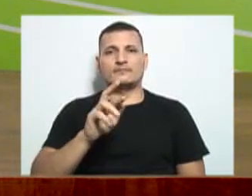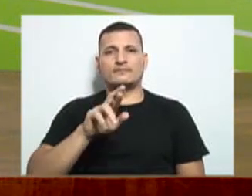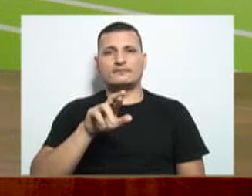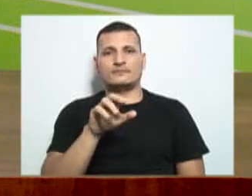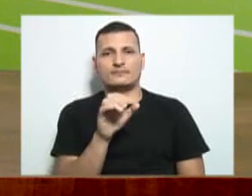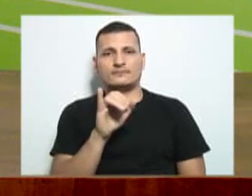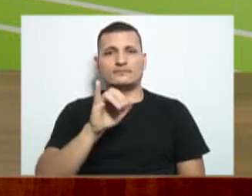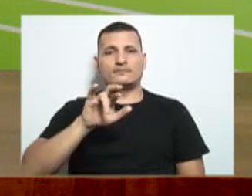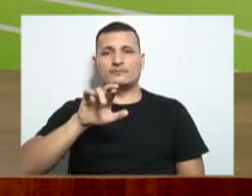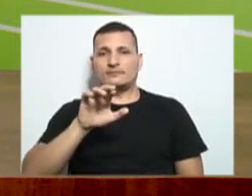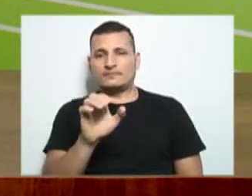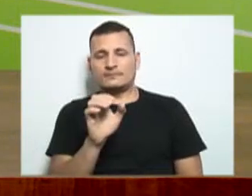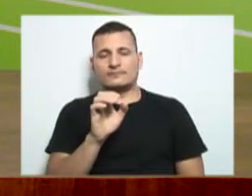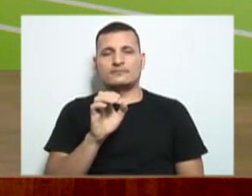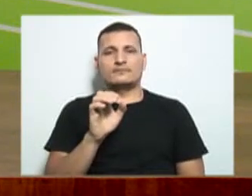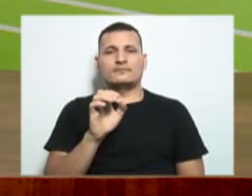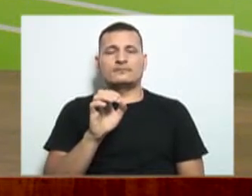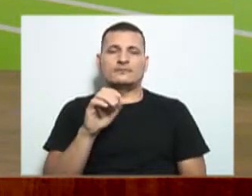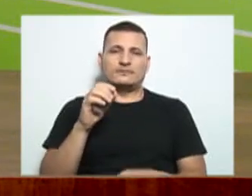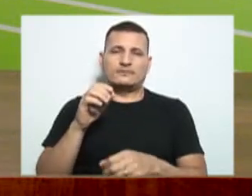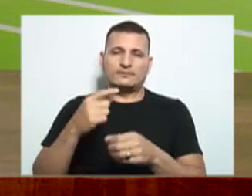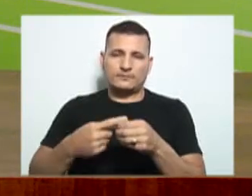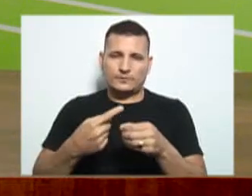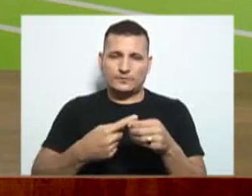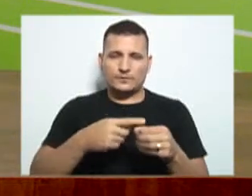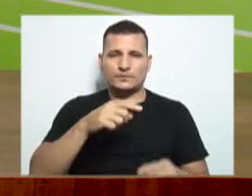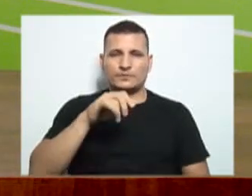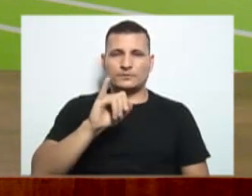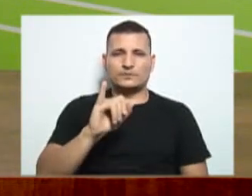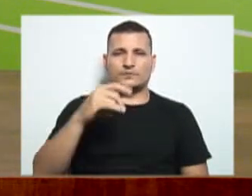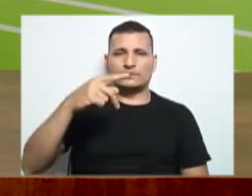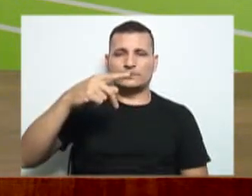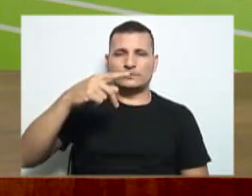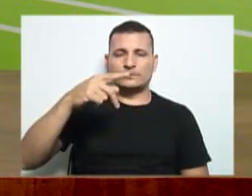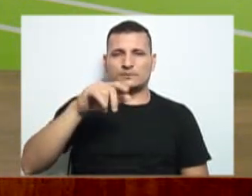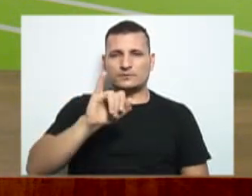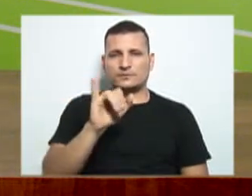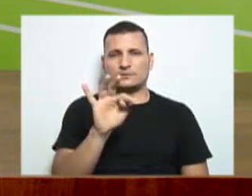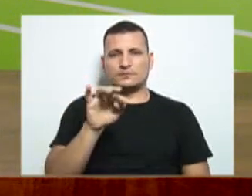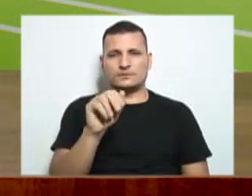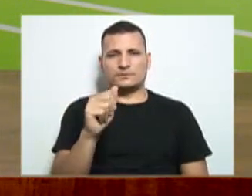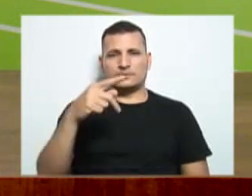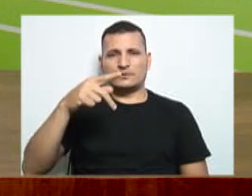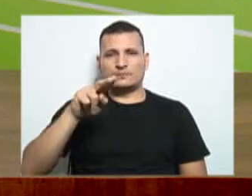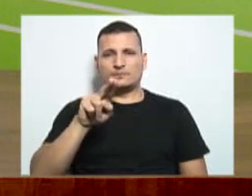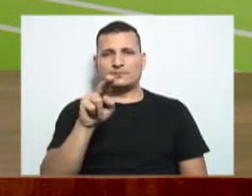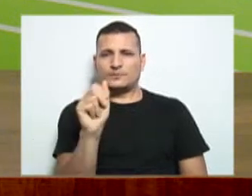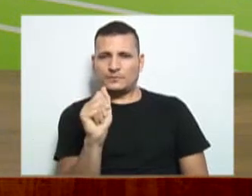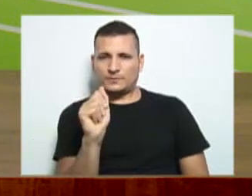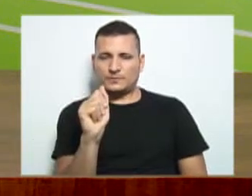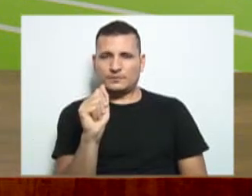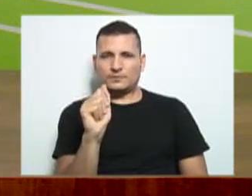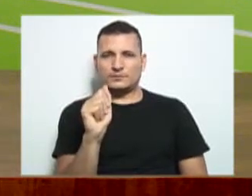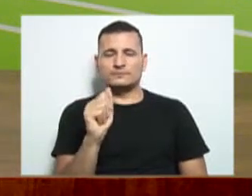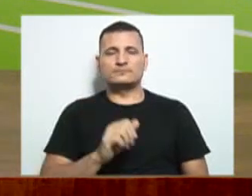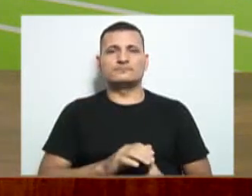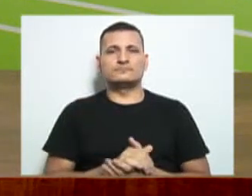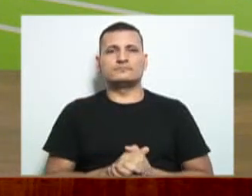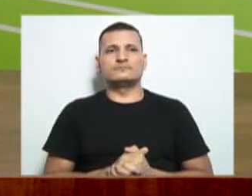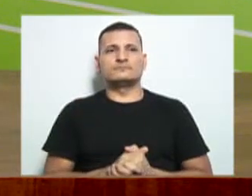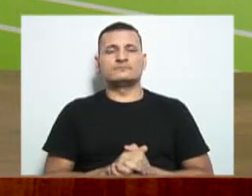também responderam, que demorou um pouquinho para chegar aqui a resposta das atividades, mas hoje